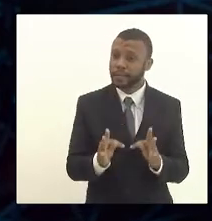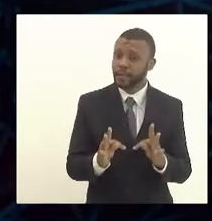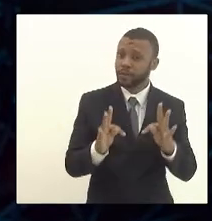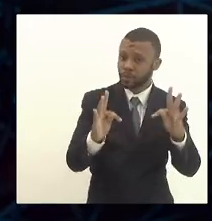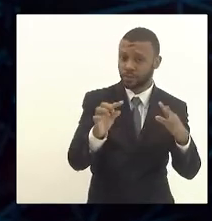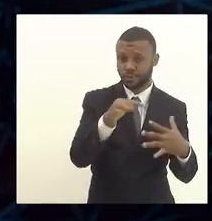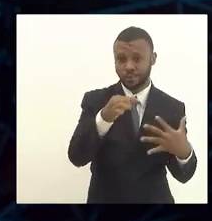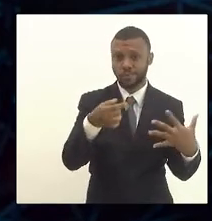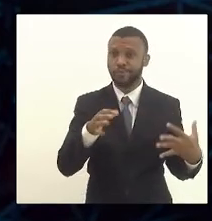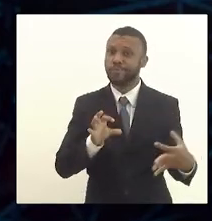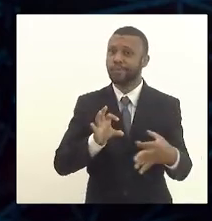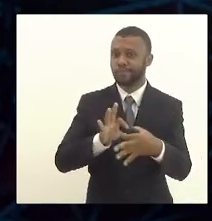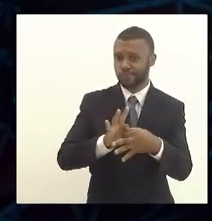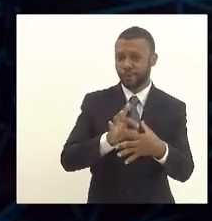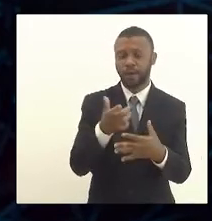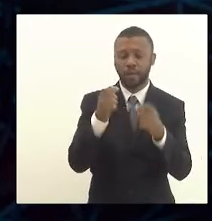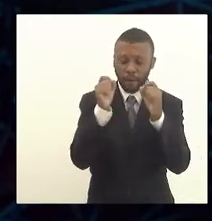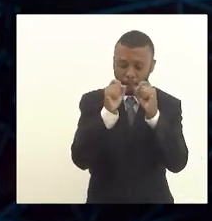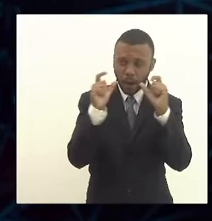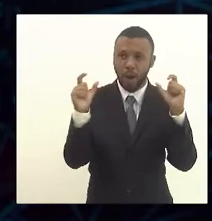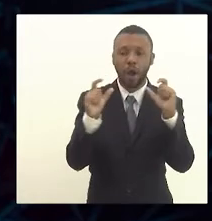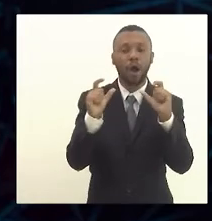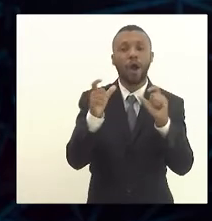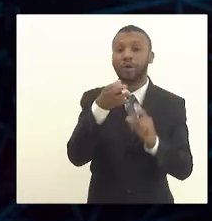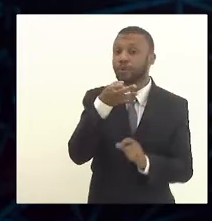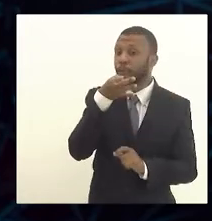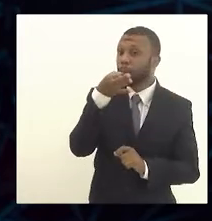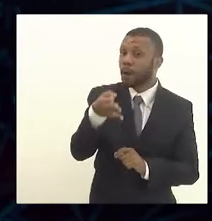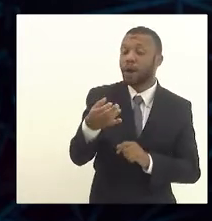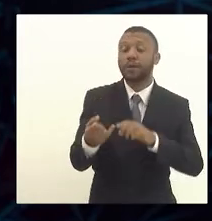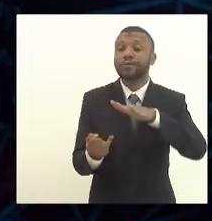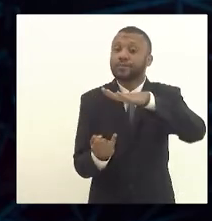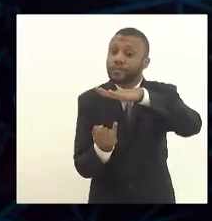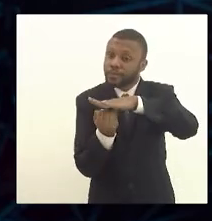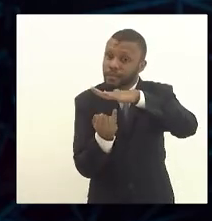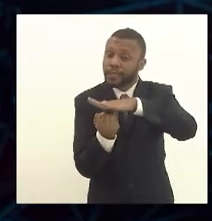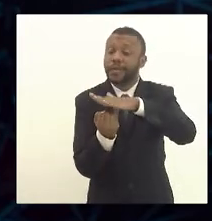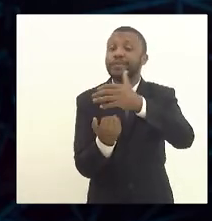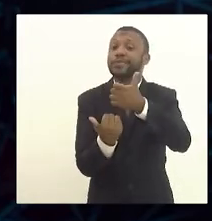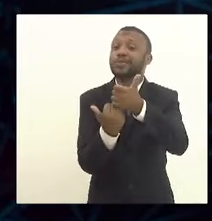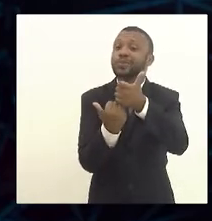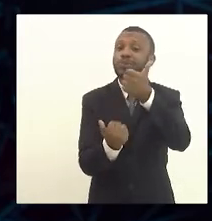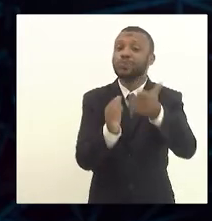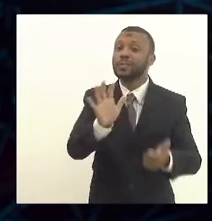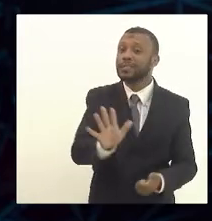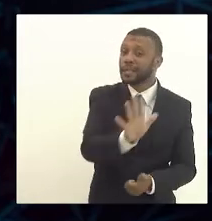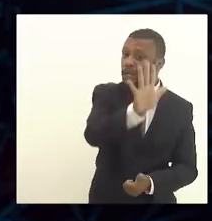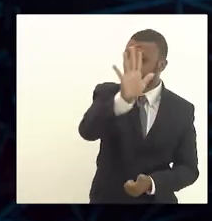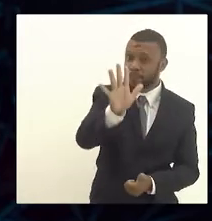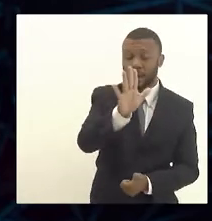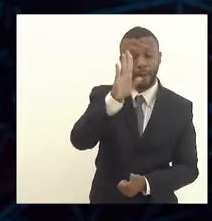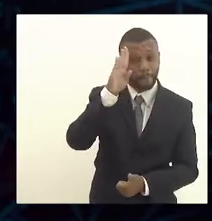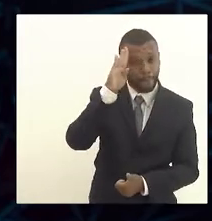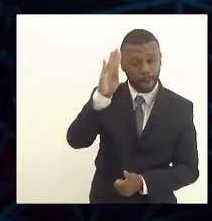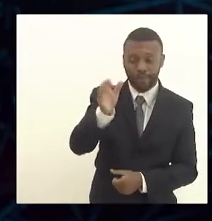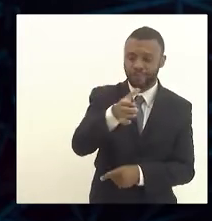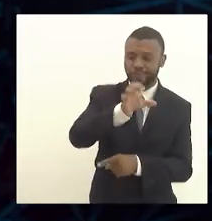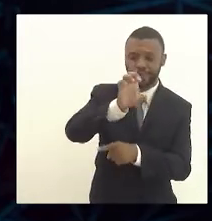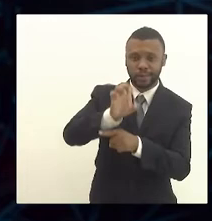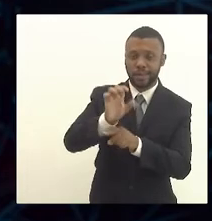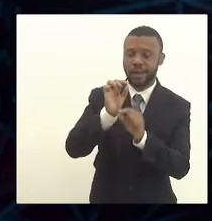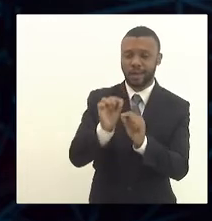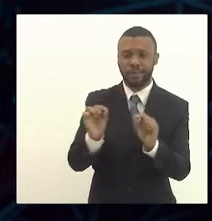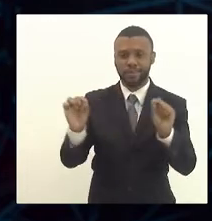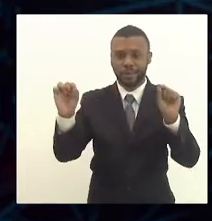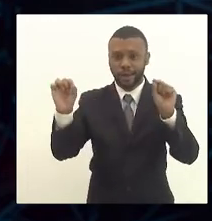quero chamar a atenção aqui para o posicionamento dos entes subnacionais, essencialmente os estados e municípios. Como que, a